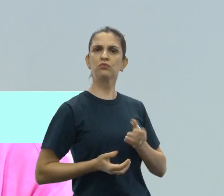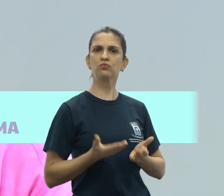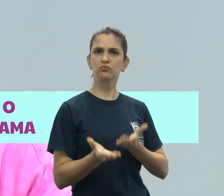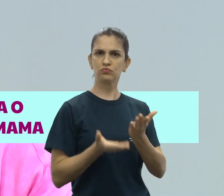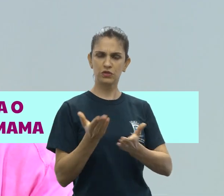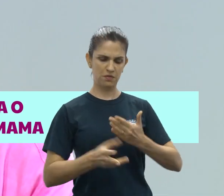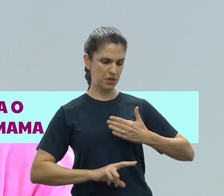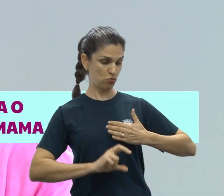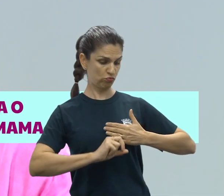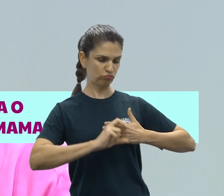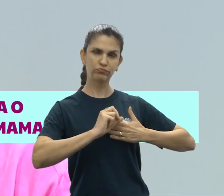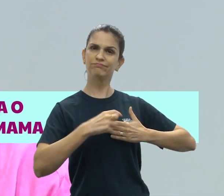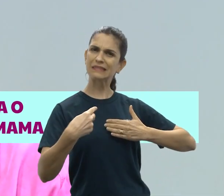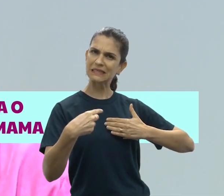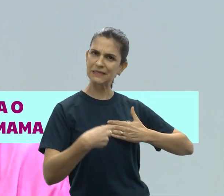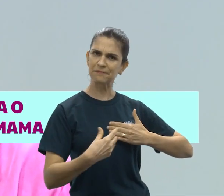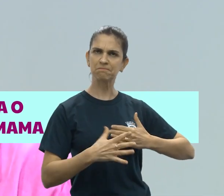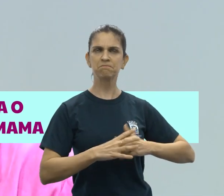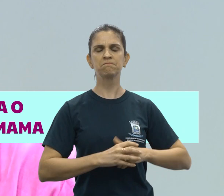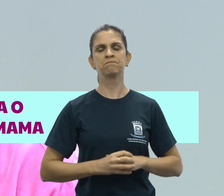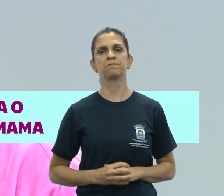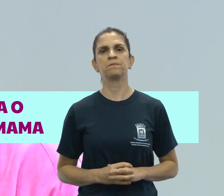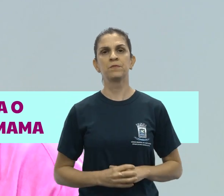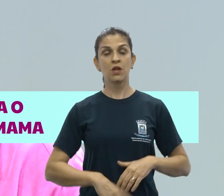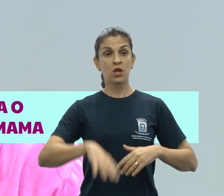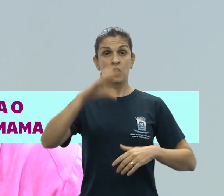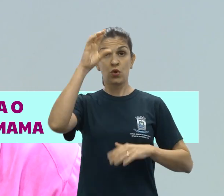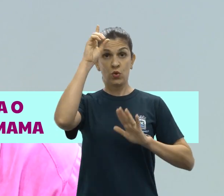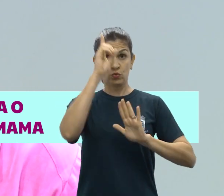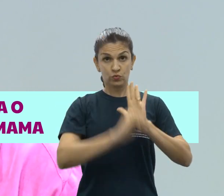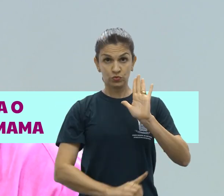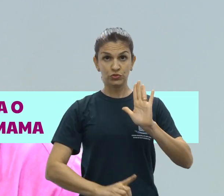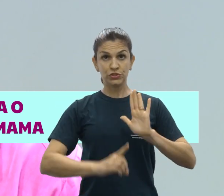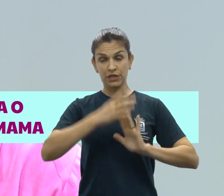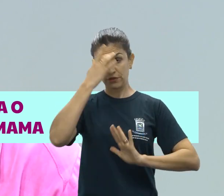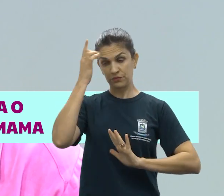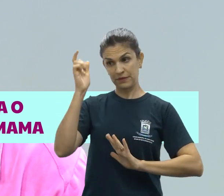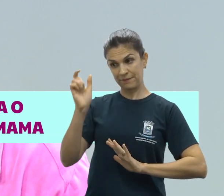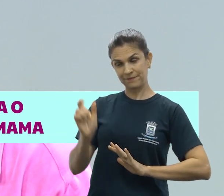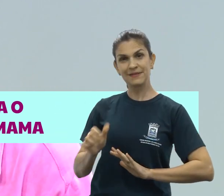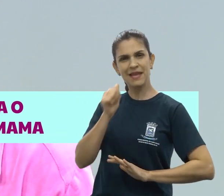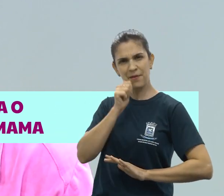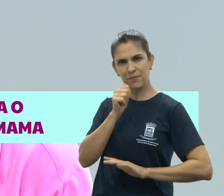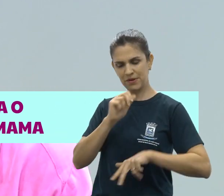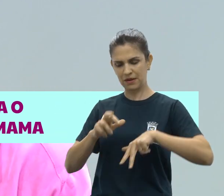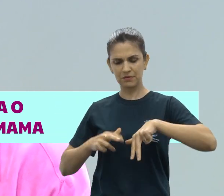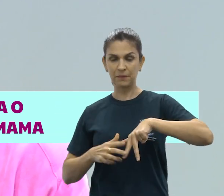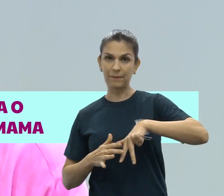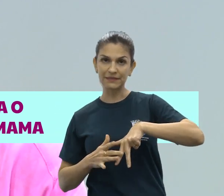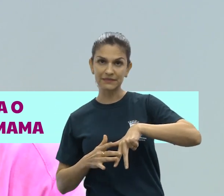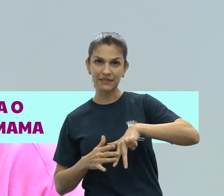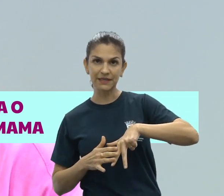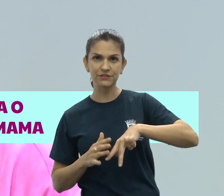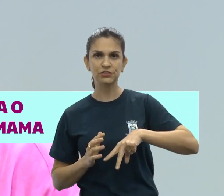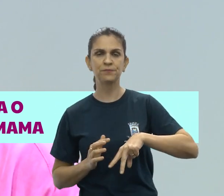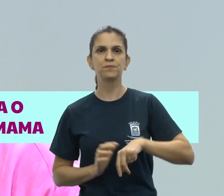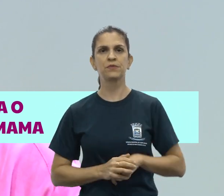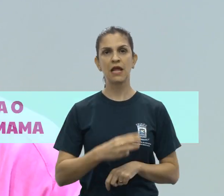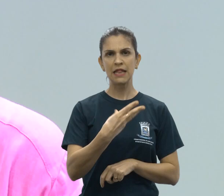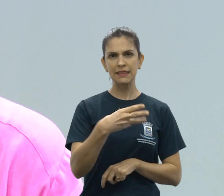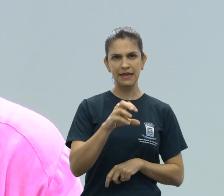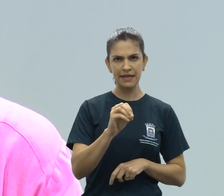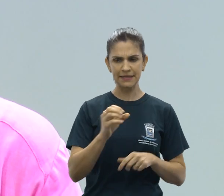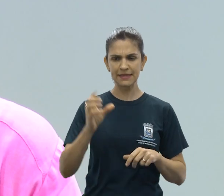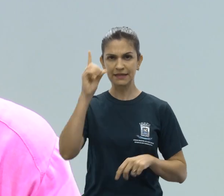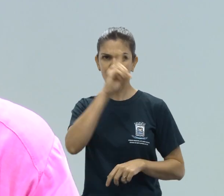Bom, o direito do paciente é receber em 30 dias o resultado do seu exame